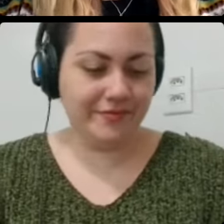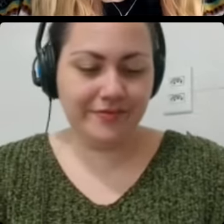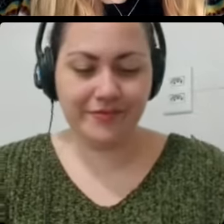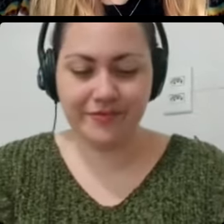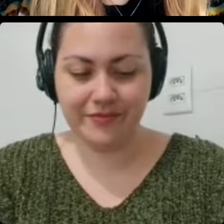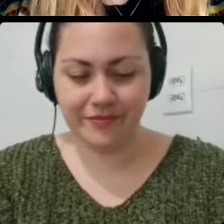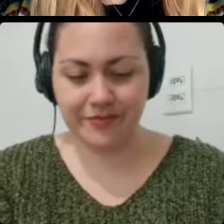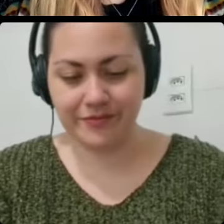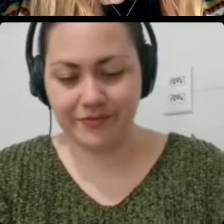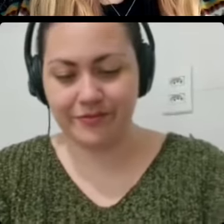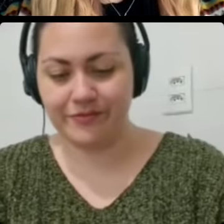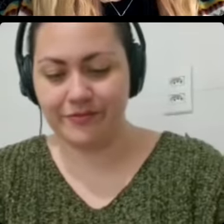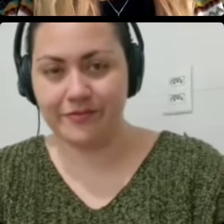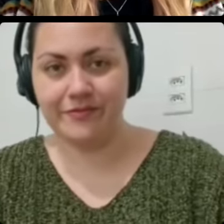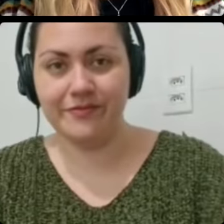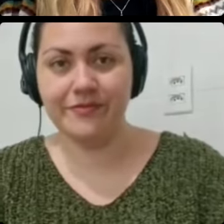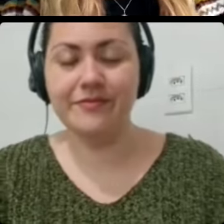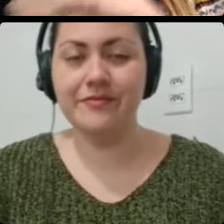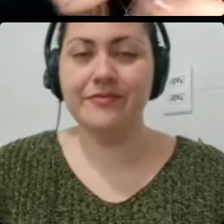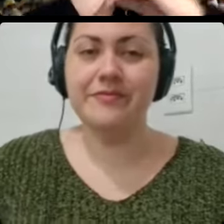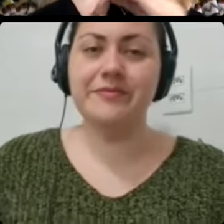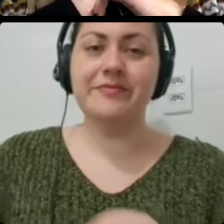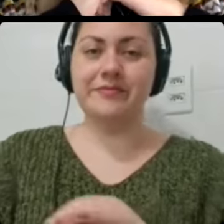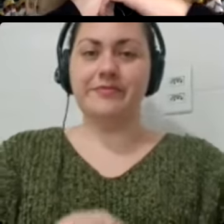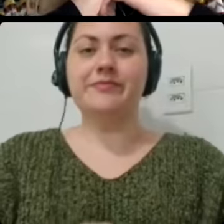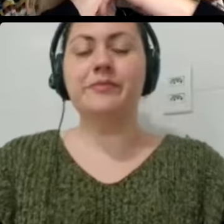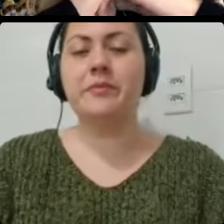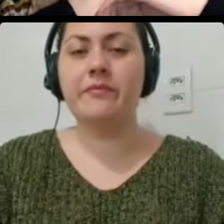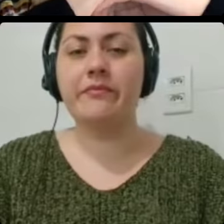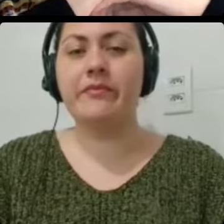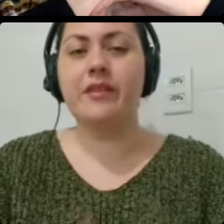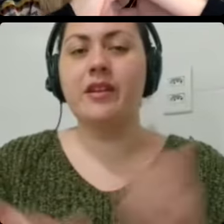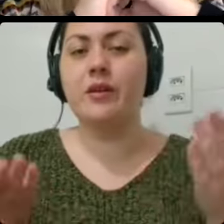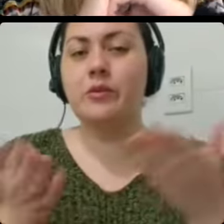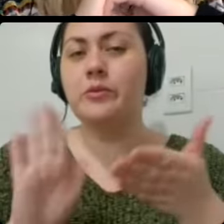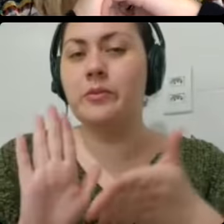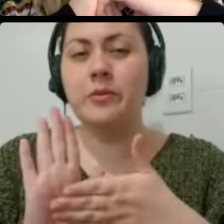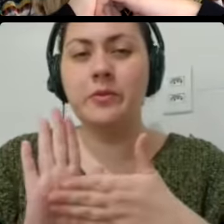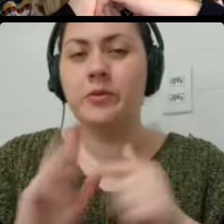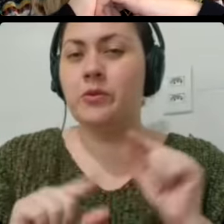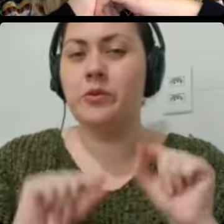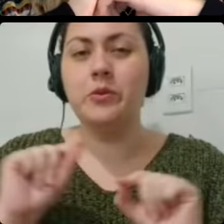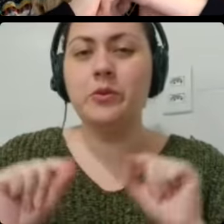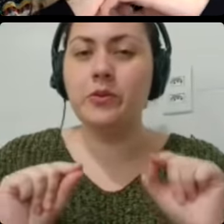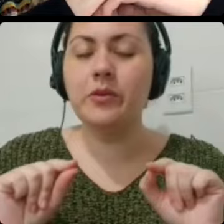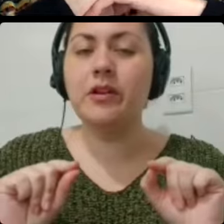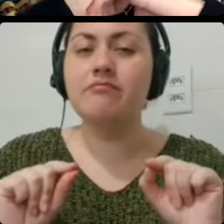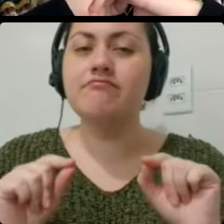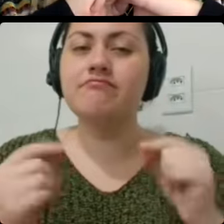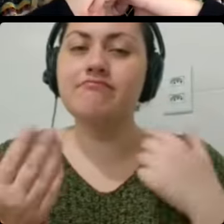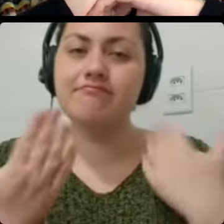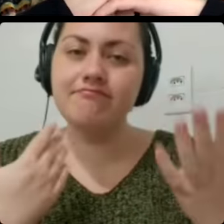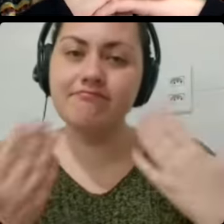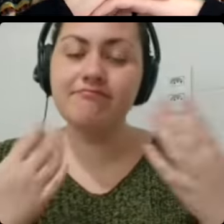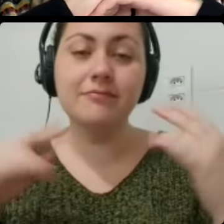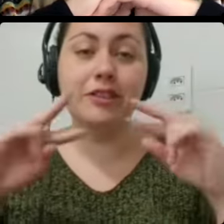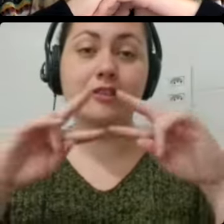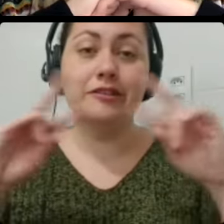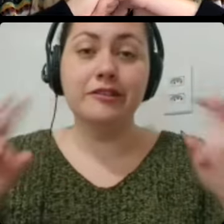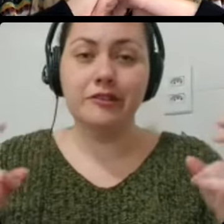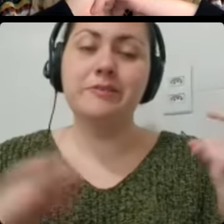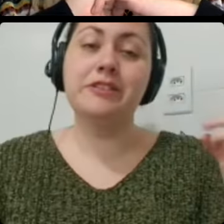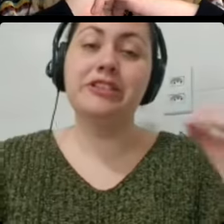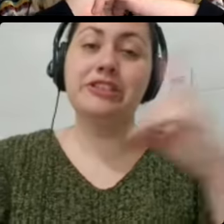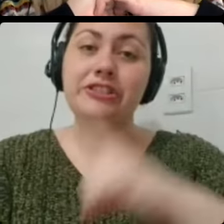Então, a ideia hoje é que a gente possa falar um pouquinho sobre a questão do Dia Nacional da Consciência